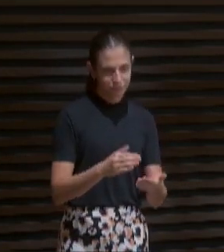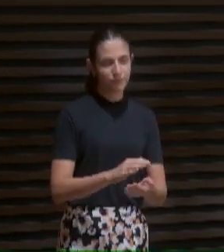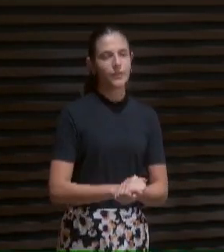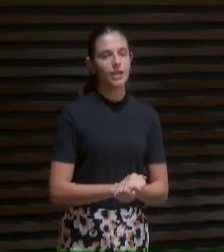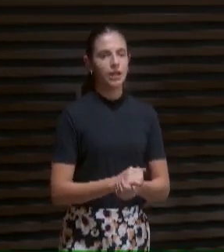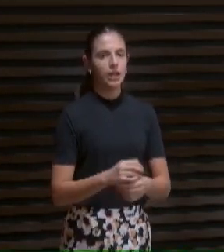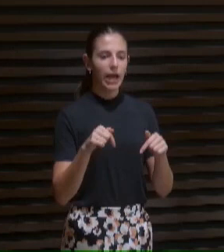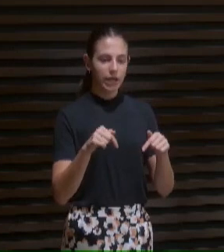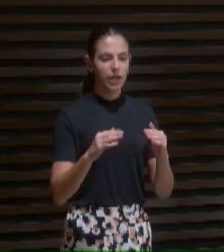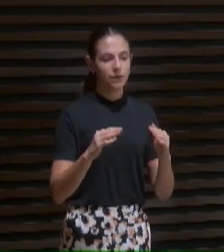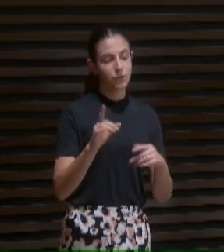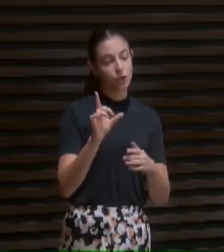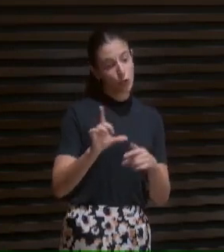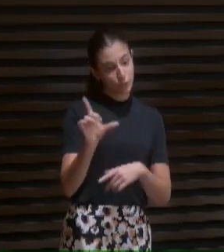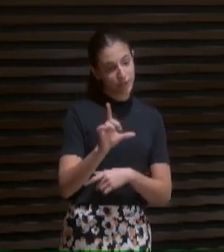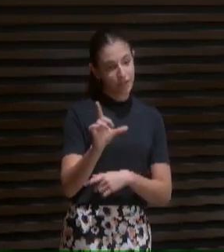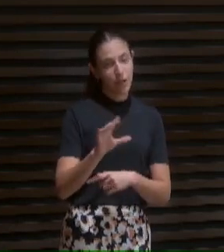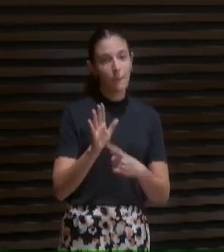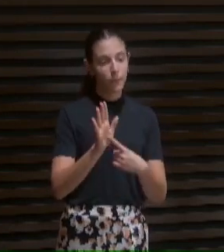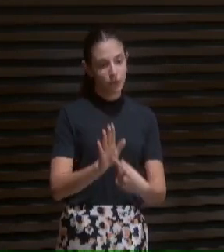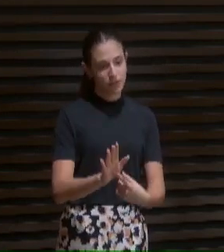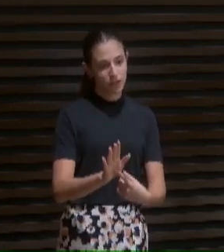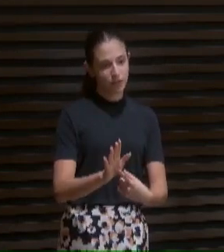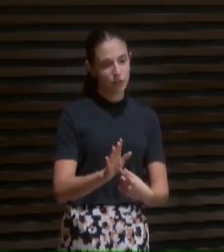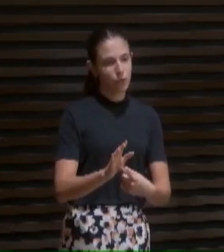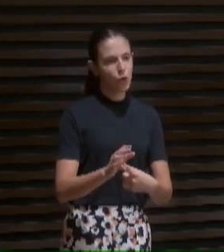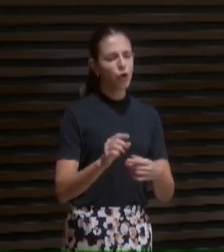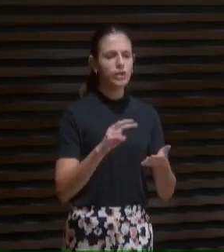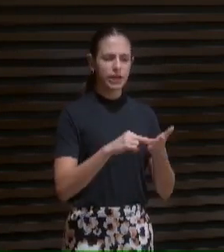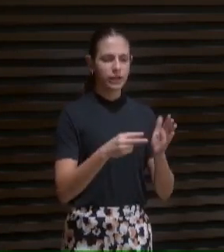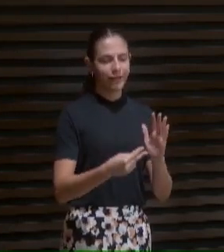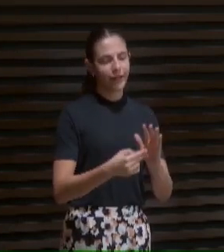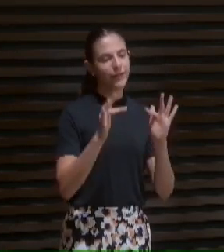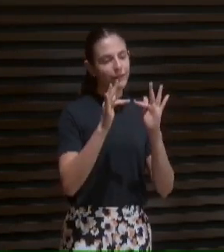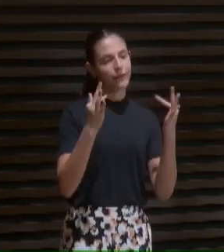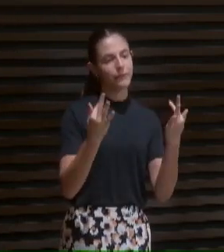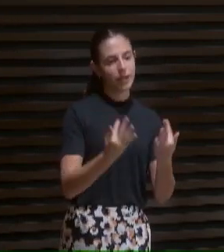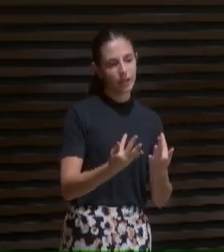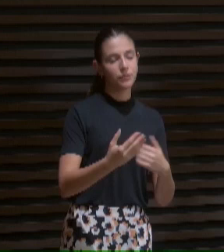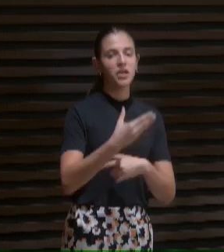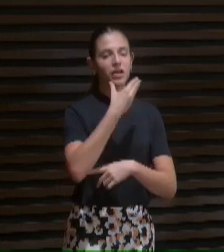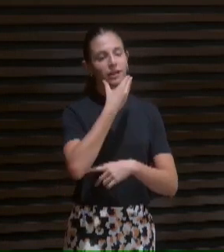daqui de Londrina, já mostrando o que é uma família. Aí mulher,